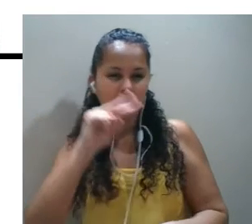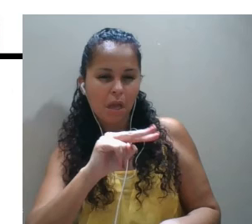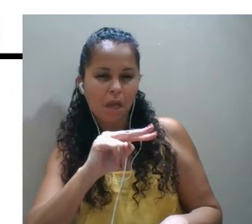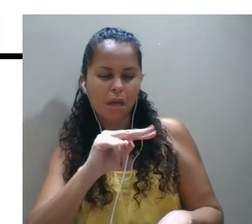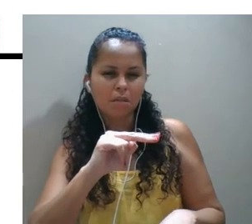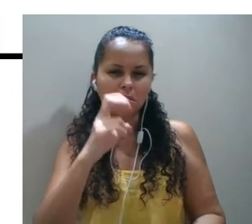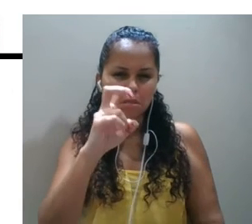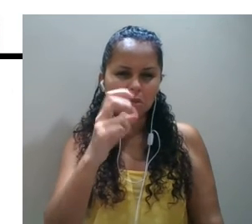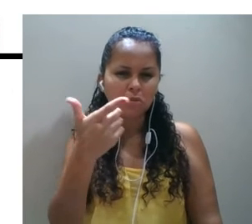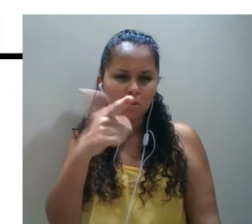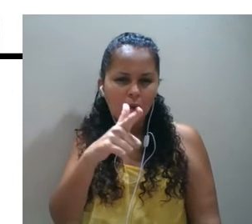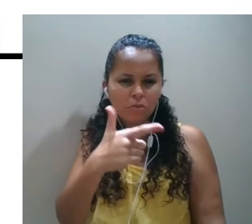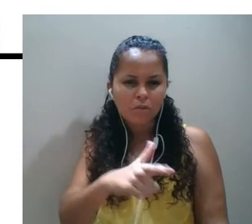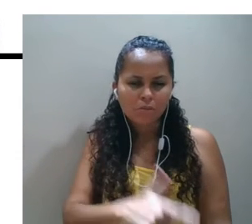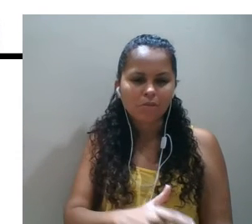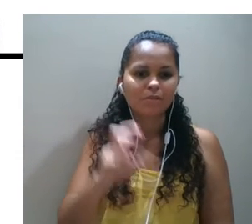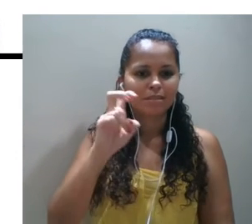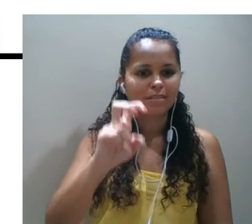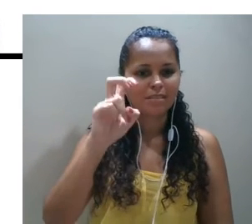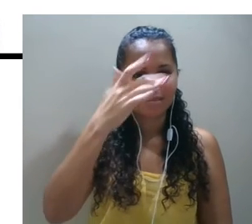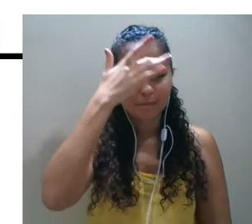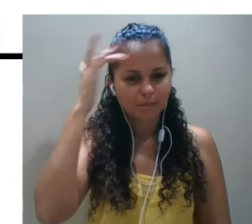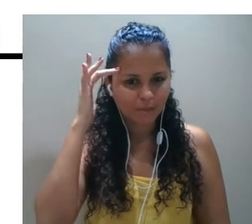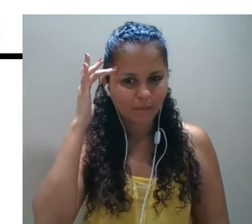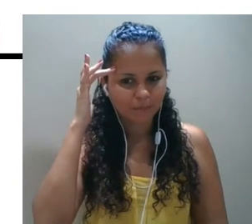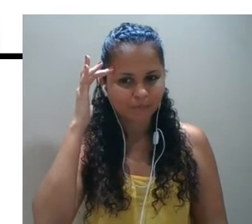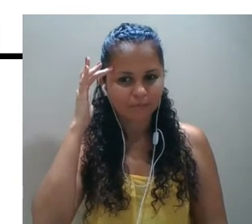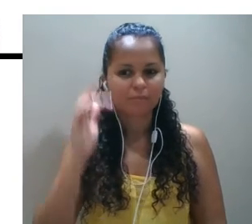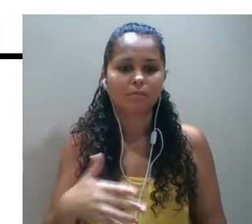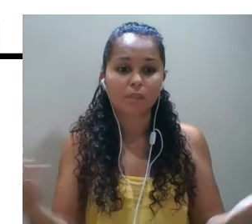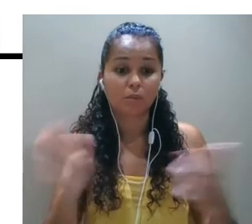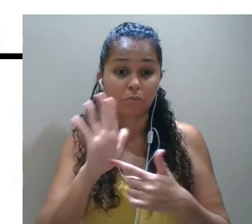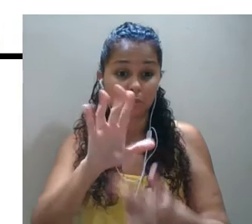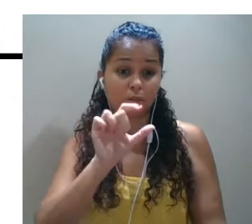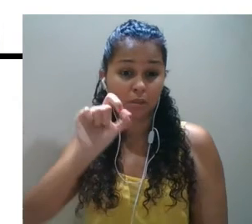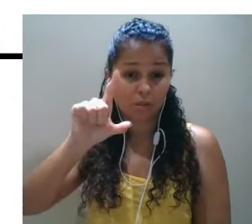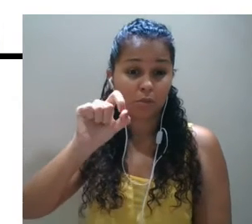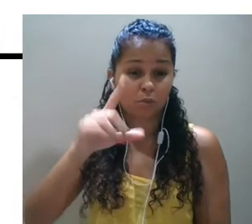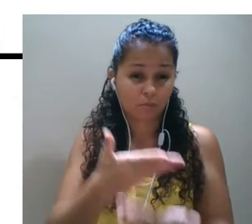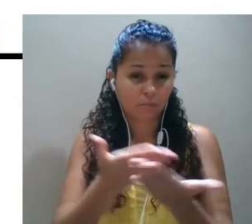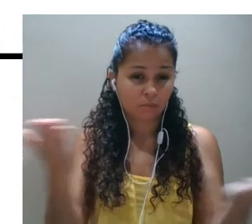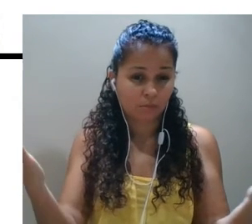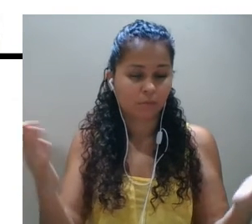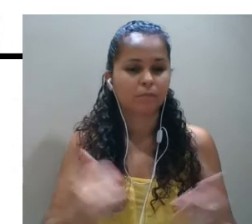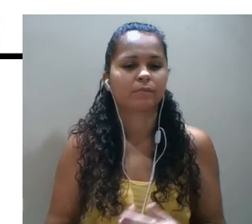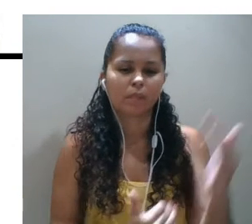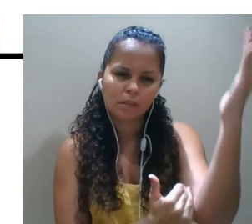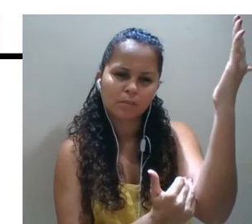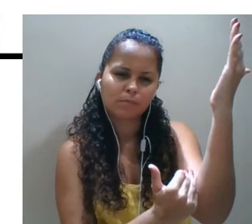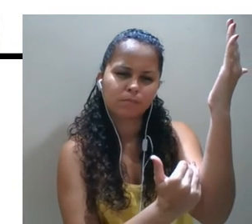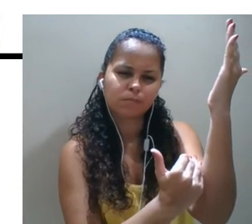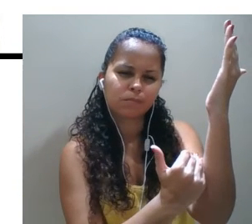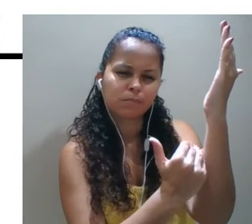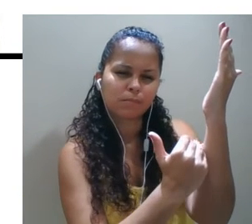a presença de 5 pessoas, de acordo com o enunciado. Então, eu vou destacar de azul para vocês aqui, durante